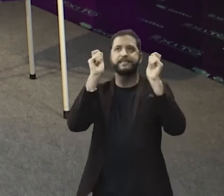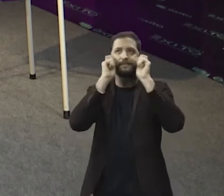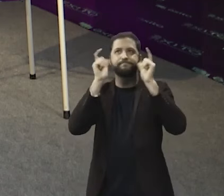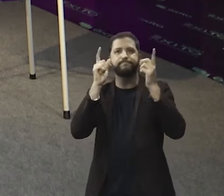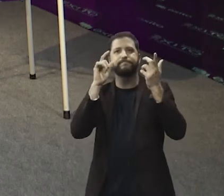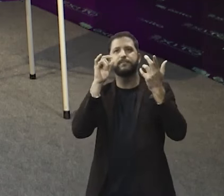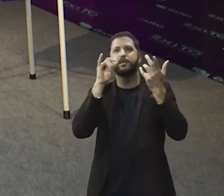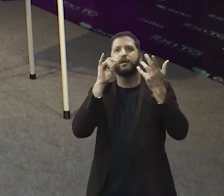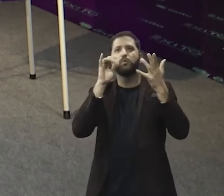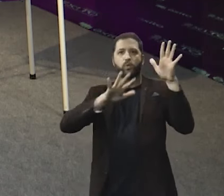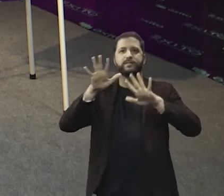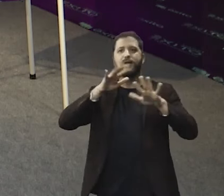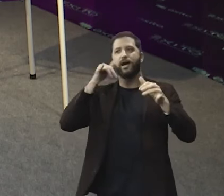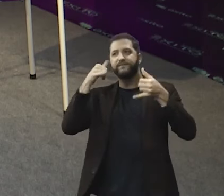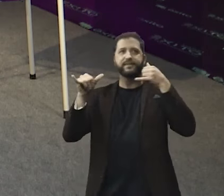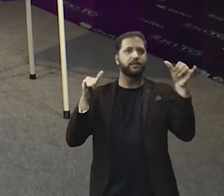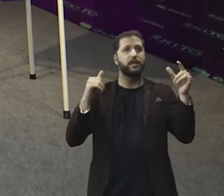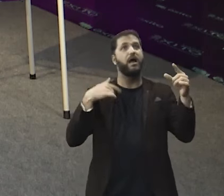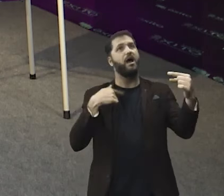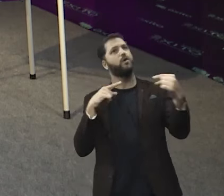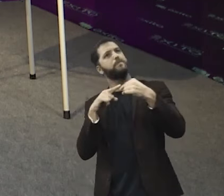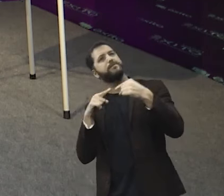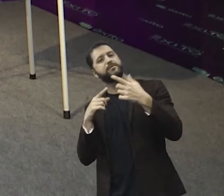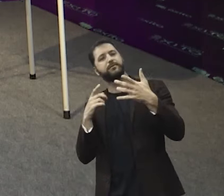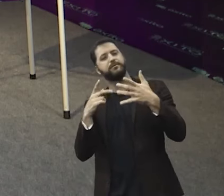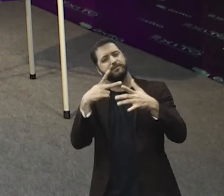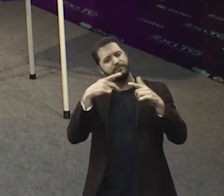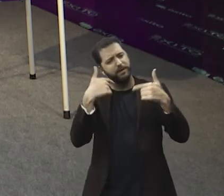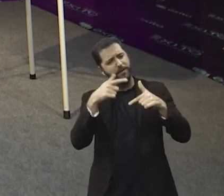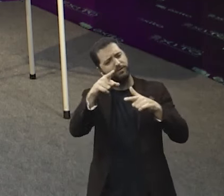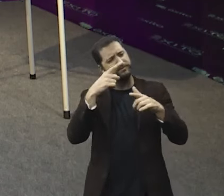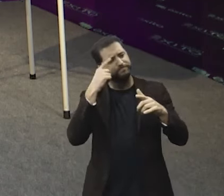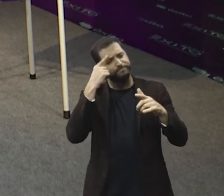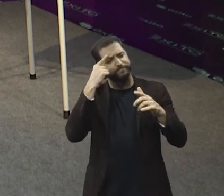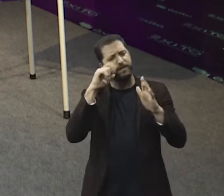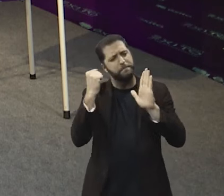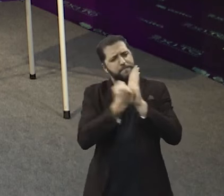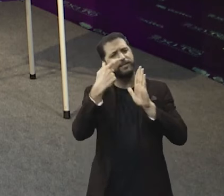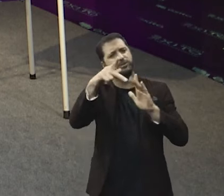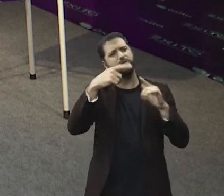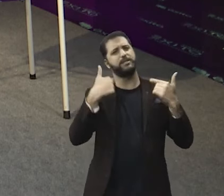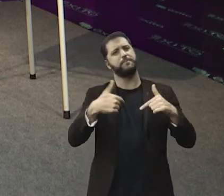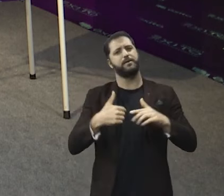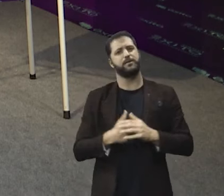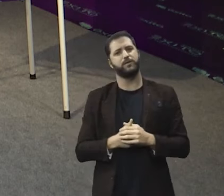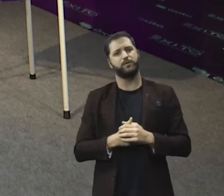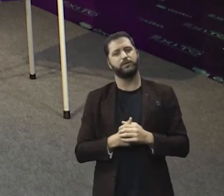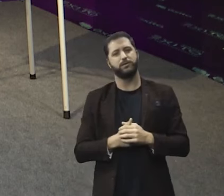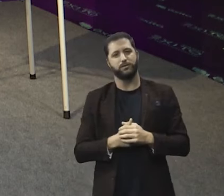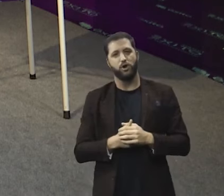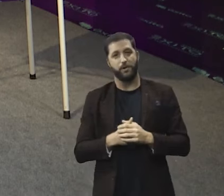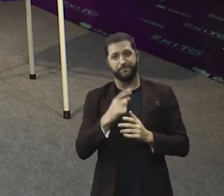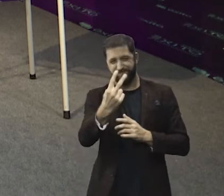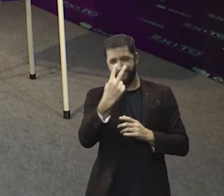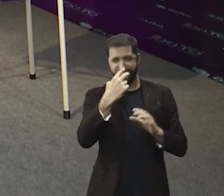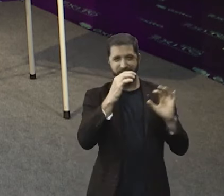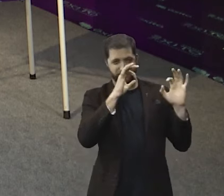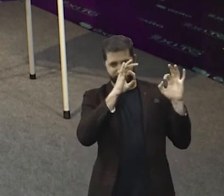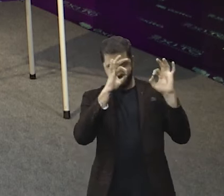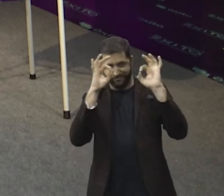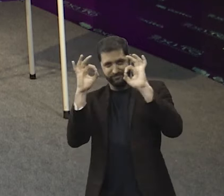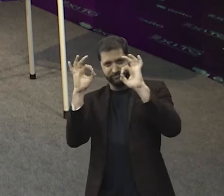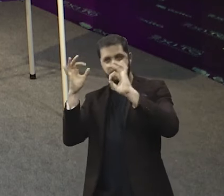você na tua profissão possa verificar qual o impacto e o que que quero que você saia dessa palestra Vamos lá olha só